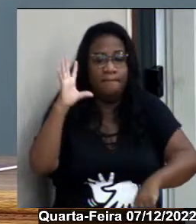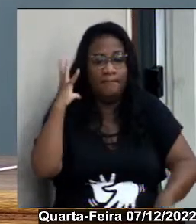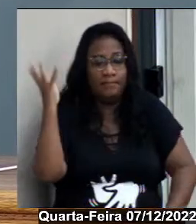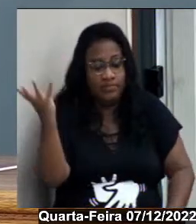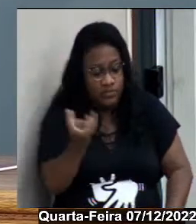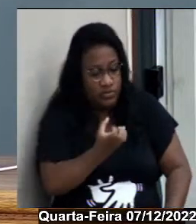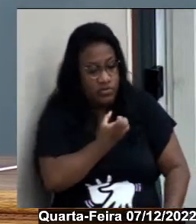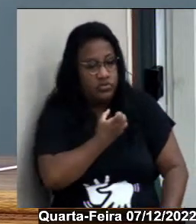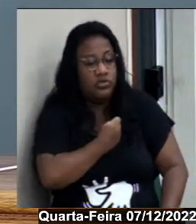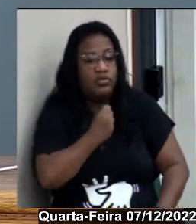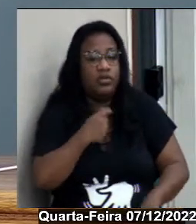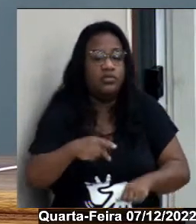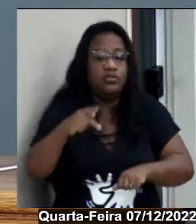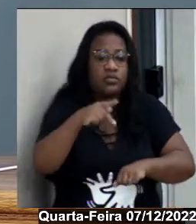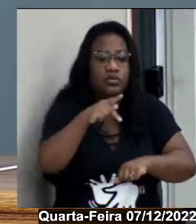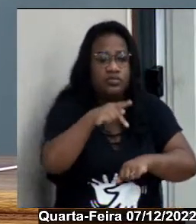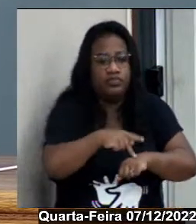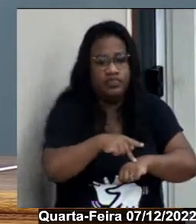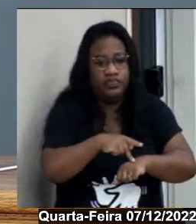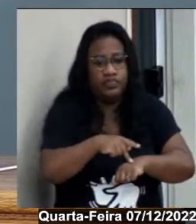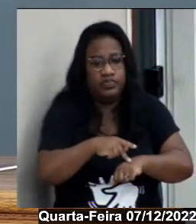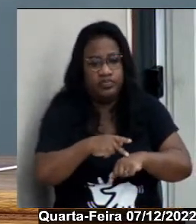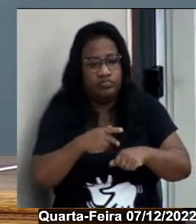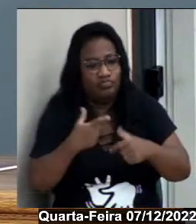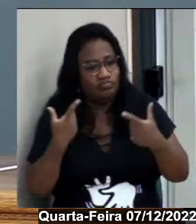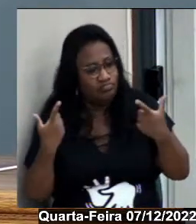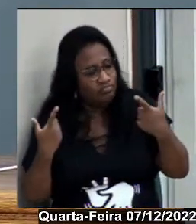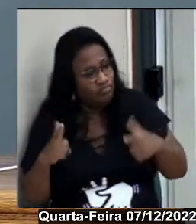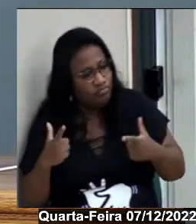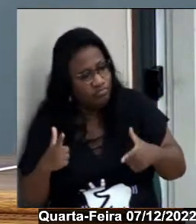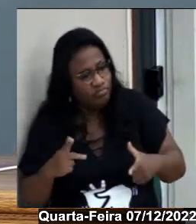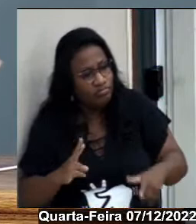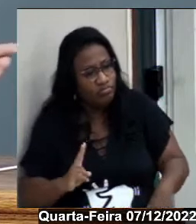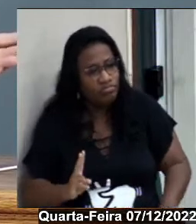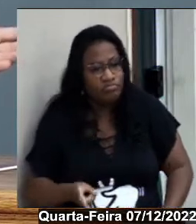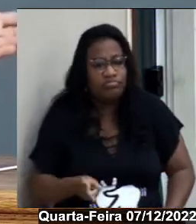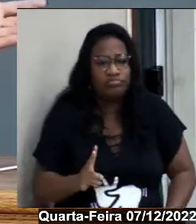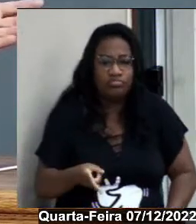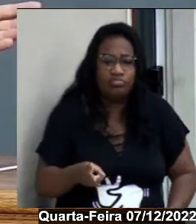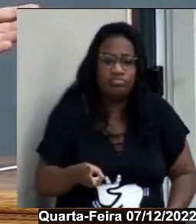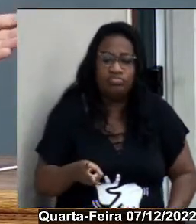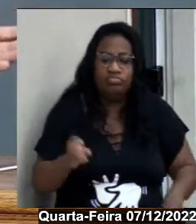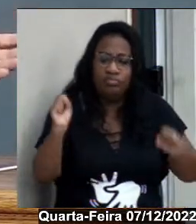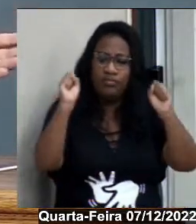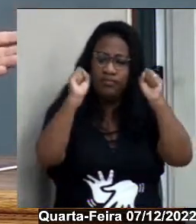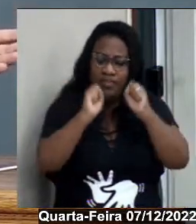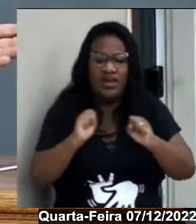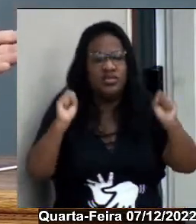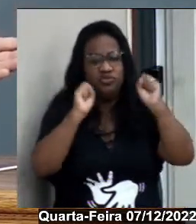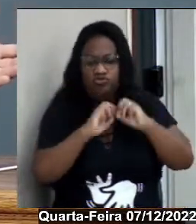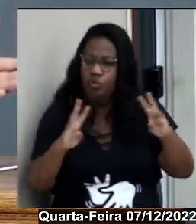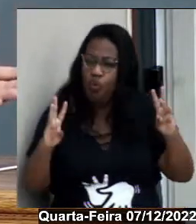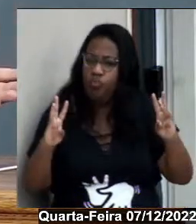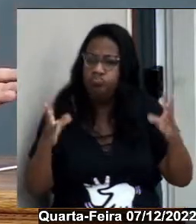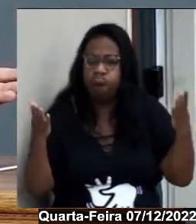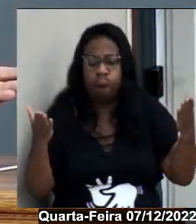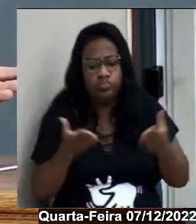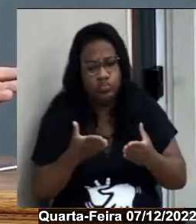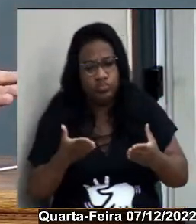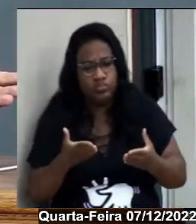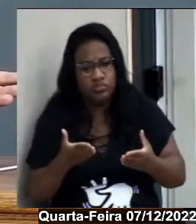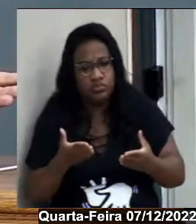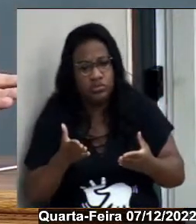da pátria. Porque não dá. Não dá toda hora ficar usando isso aqui para fazer esse show. Me desculpa,